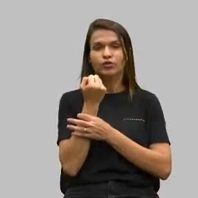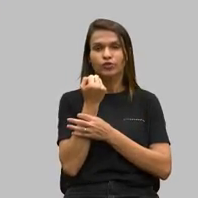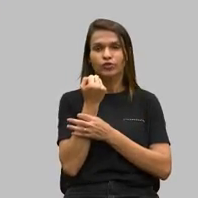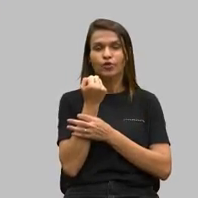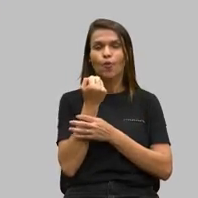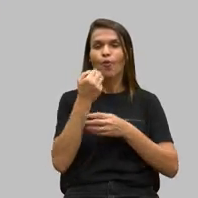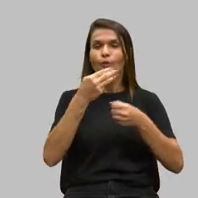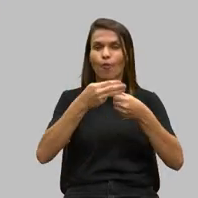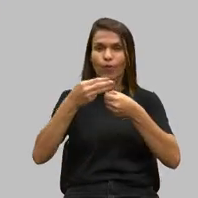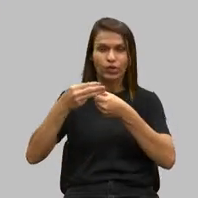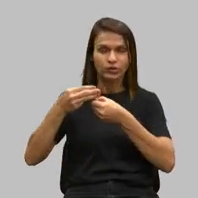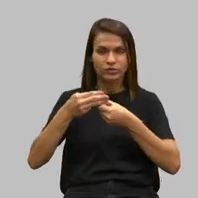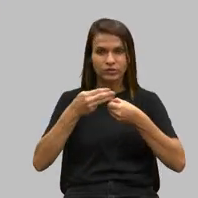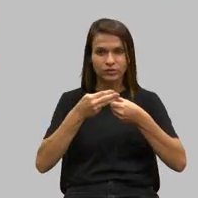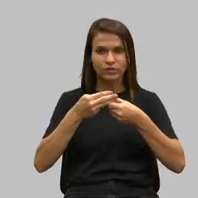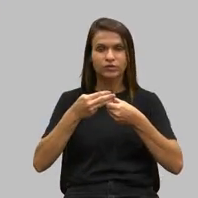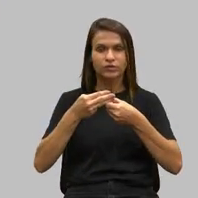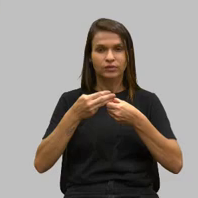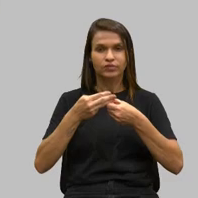município especial